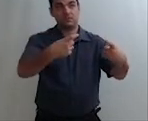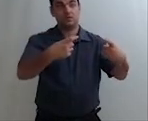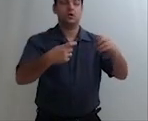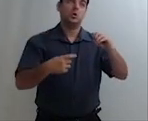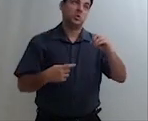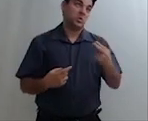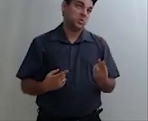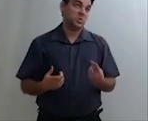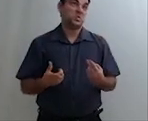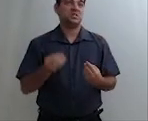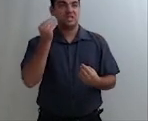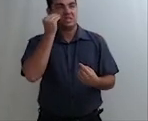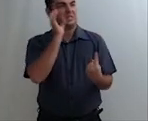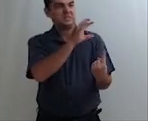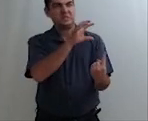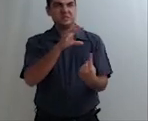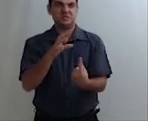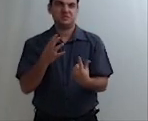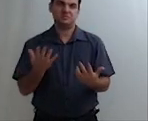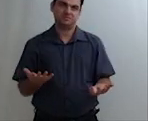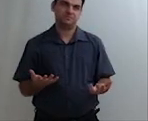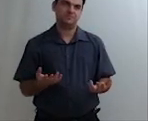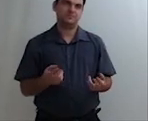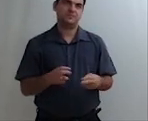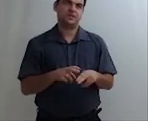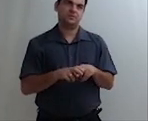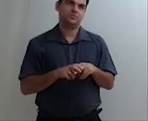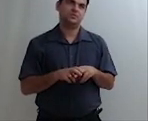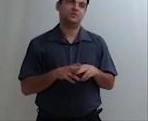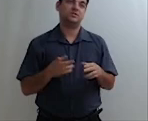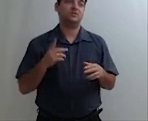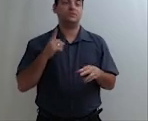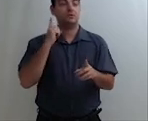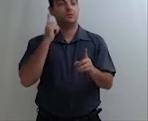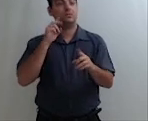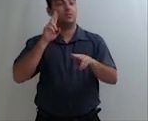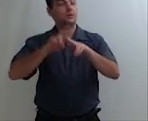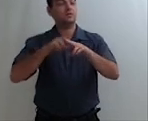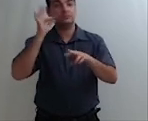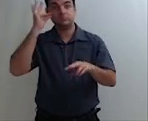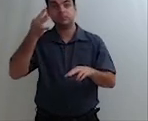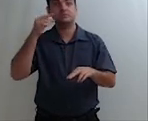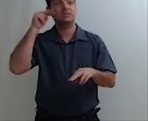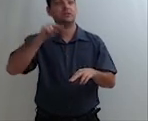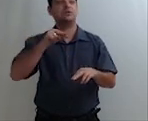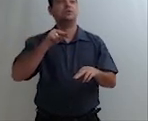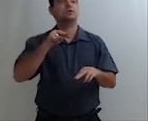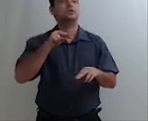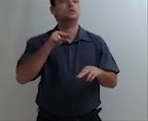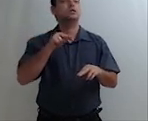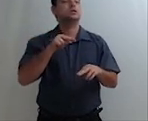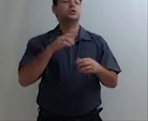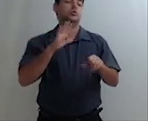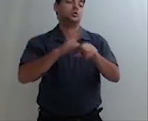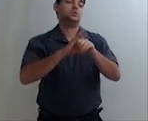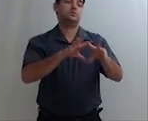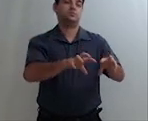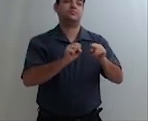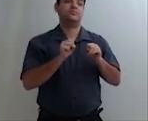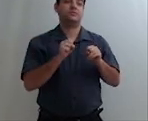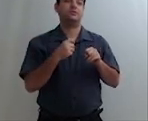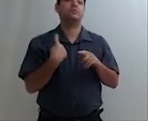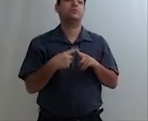grave ameaça tanto assim que foi preso em flagrante pela prática do crime de receptação porque foi